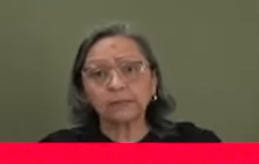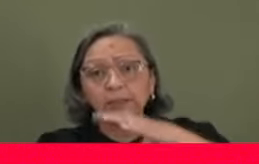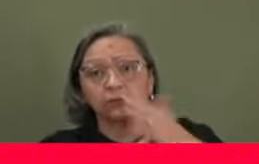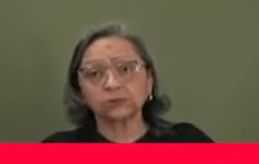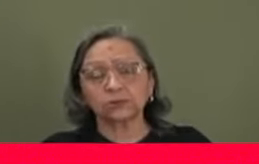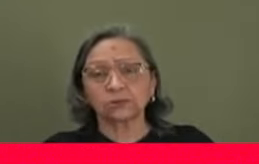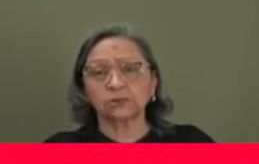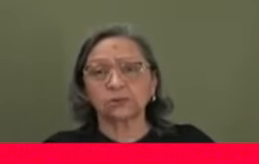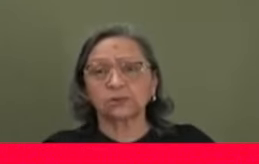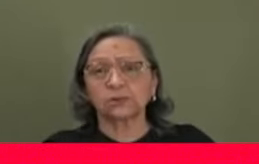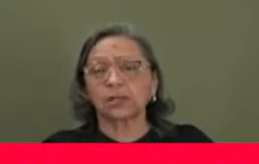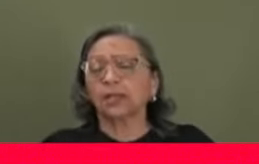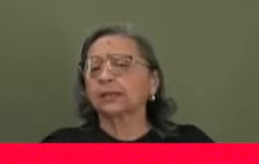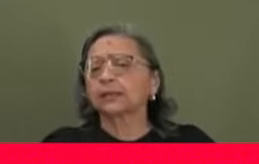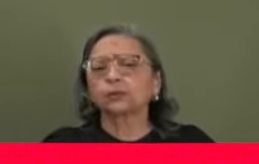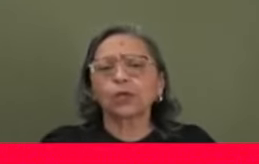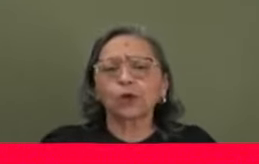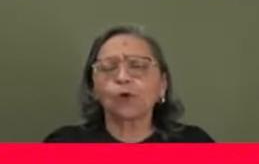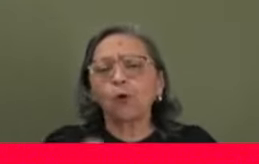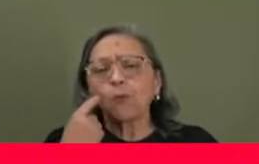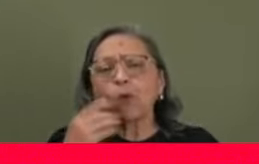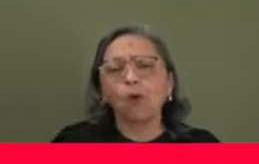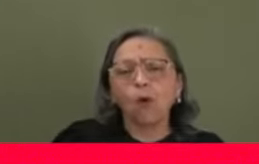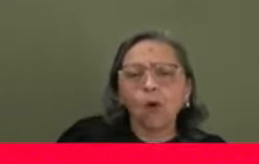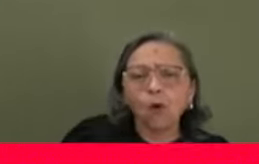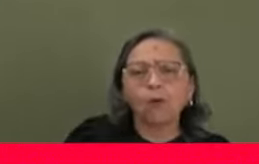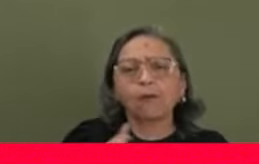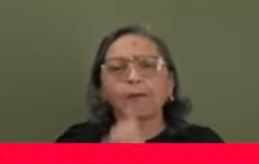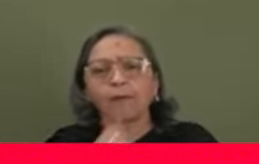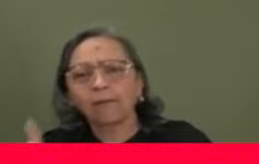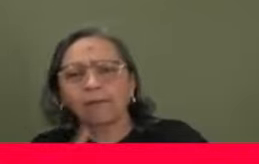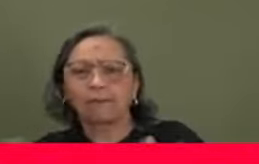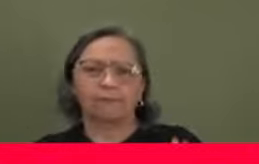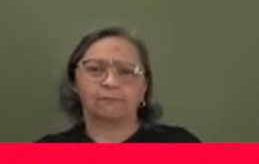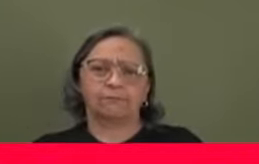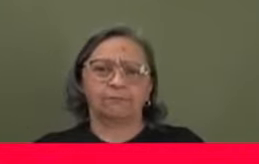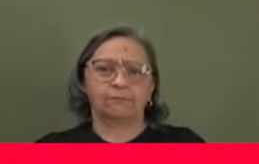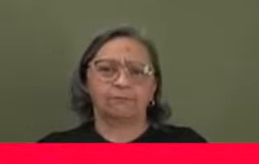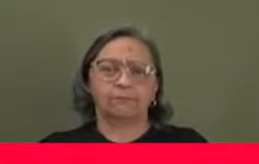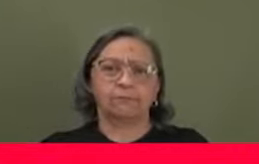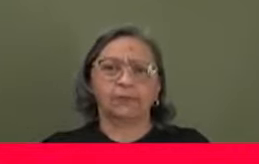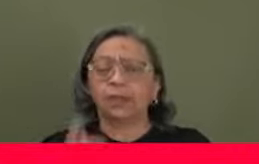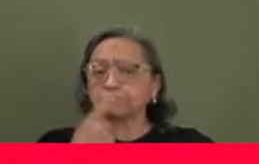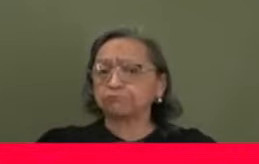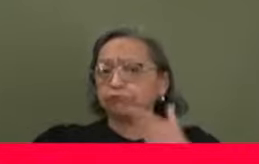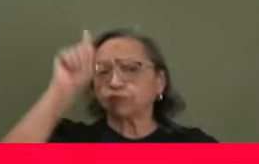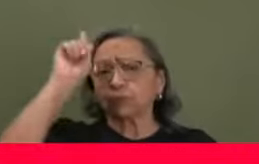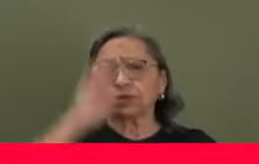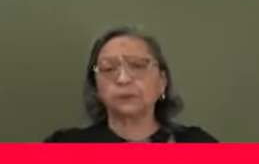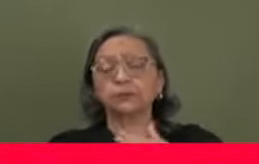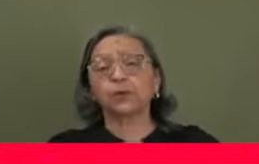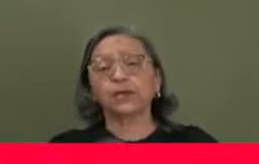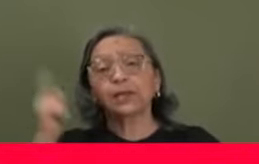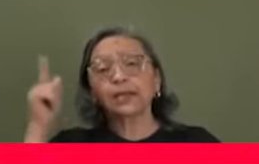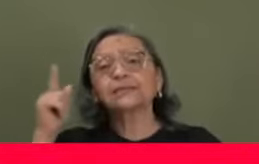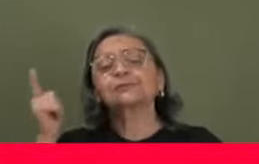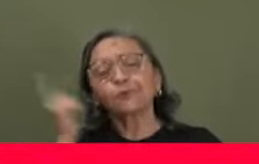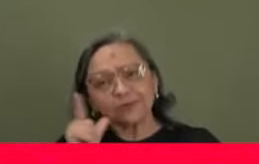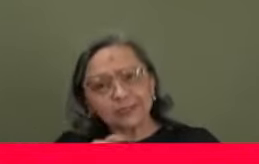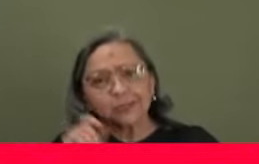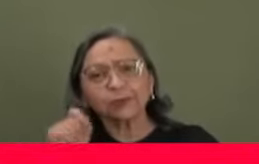limite não tem como dialogar conversar ultrapassar os limites porque eles chegaram no que eles